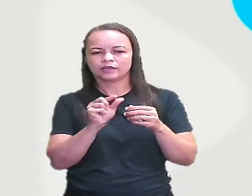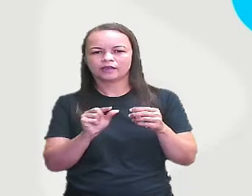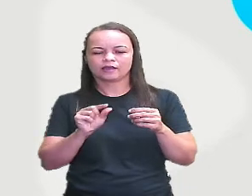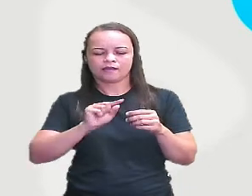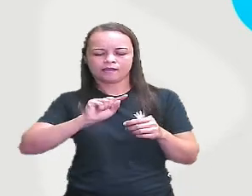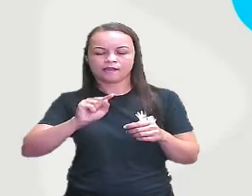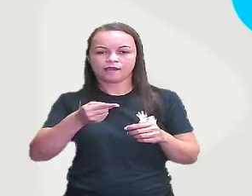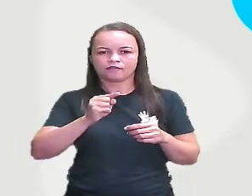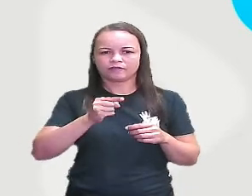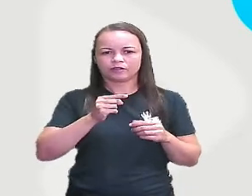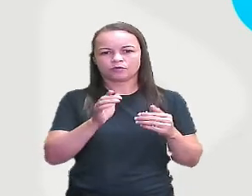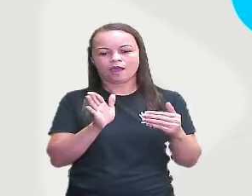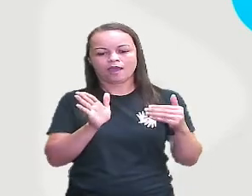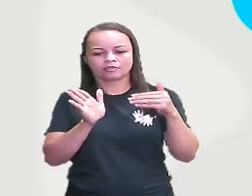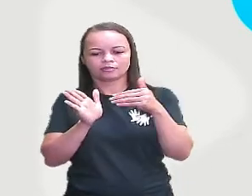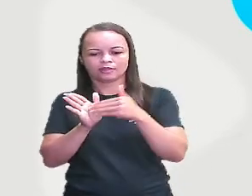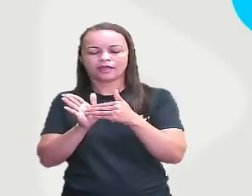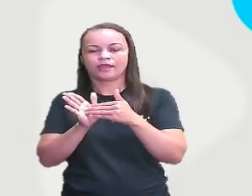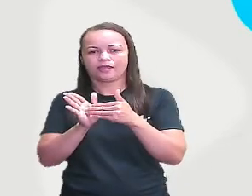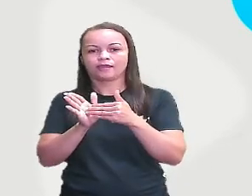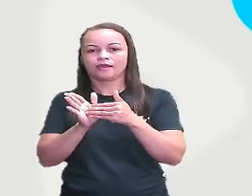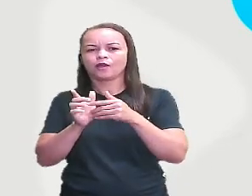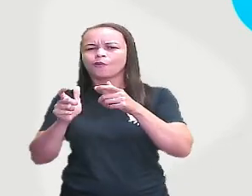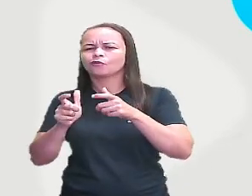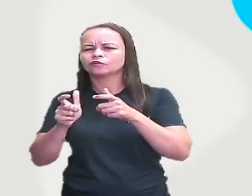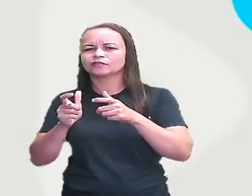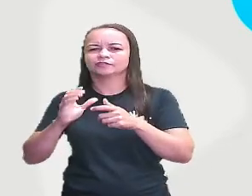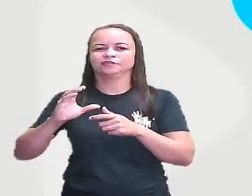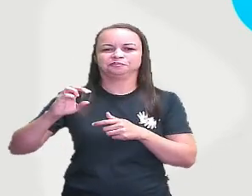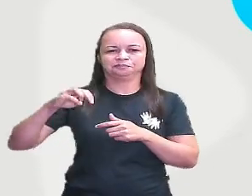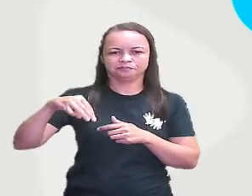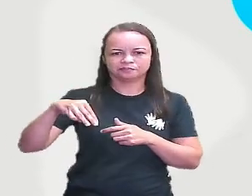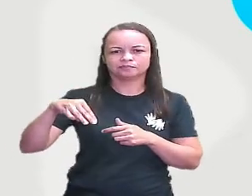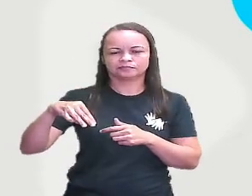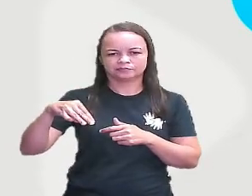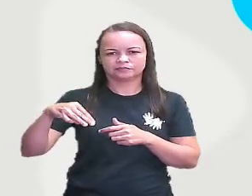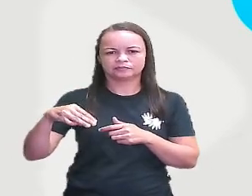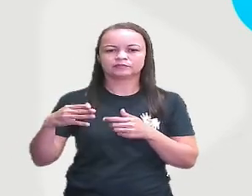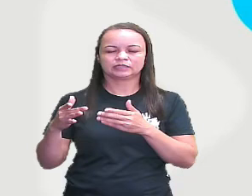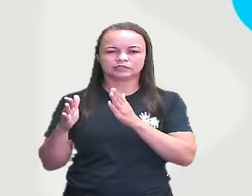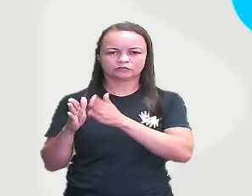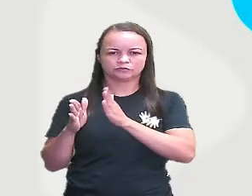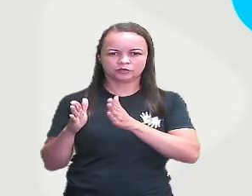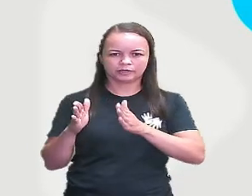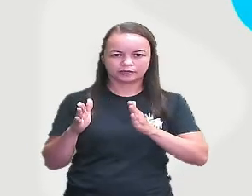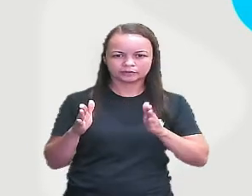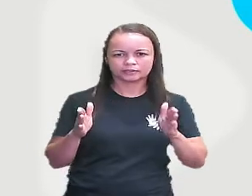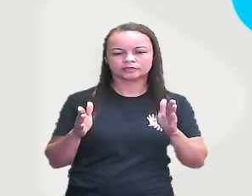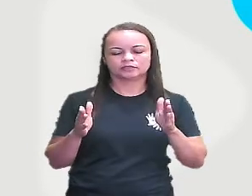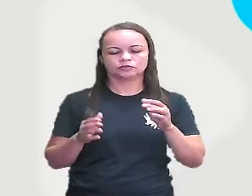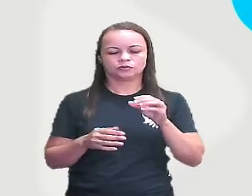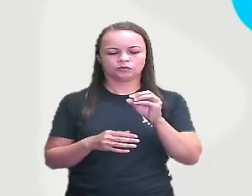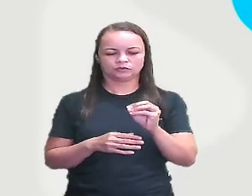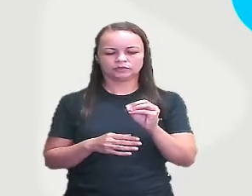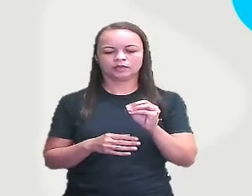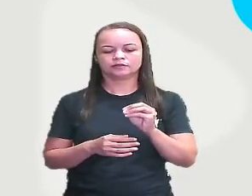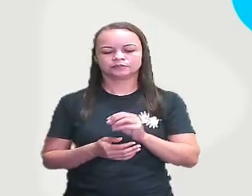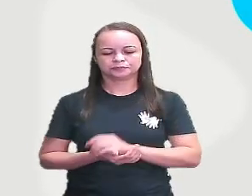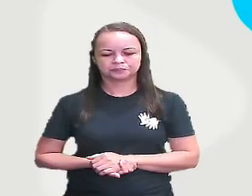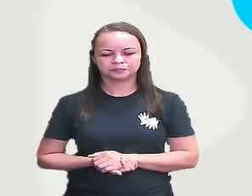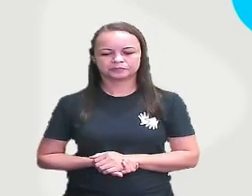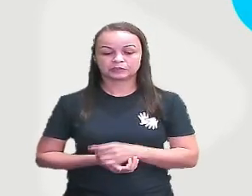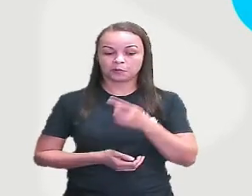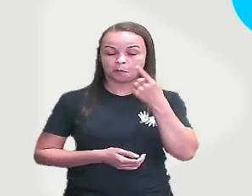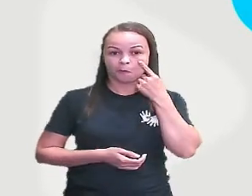essa vírgula até chegar na casa dos centímetros. E eu vou acrescentando aí com zero, né? E